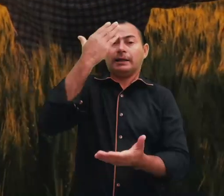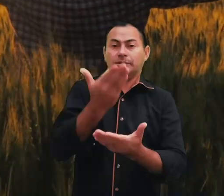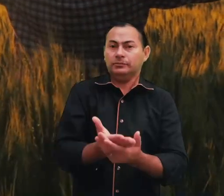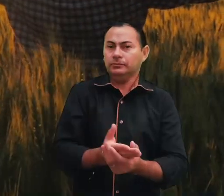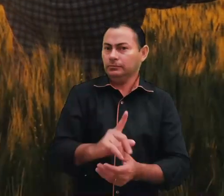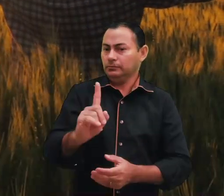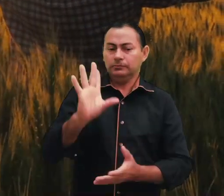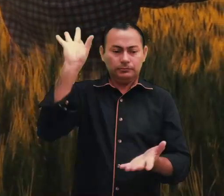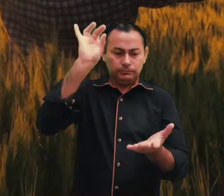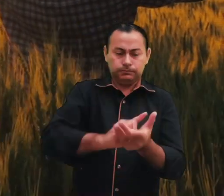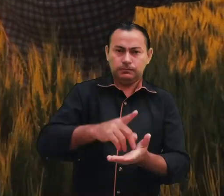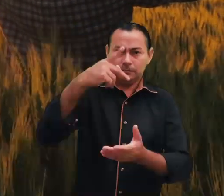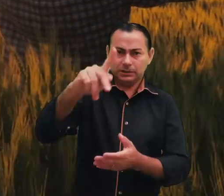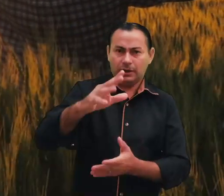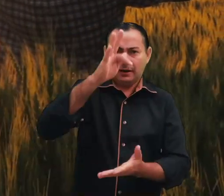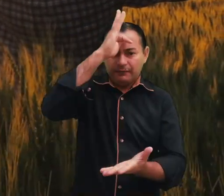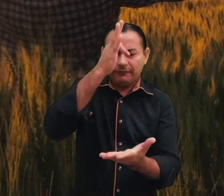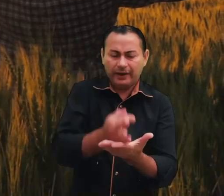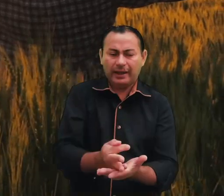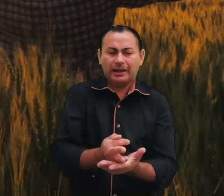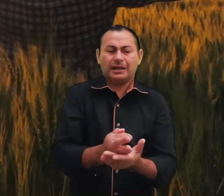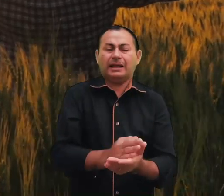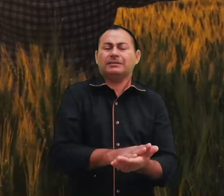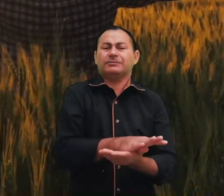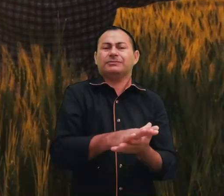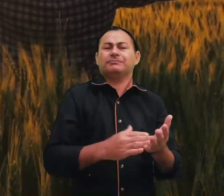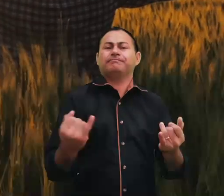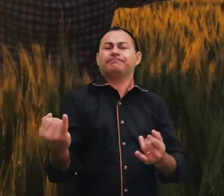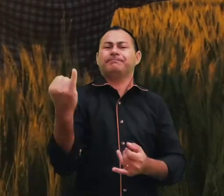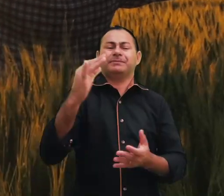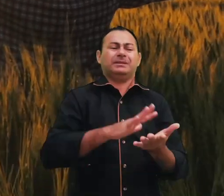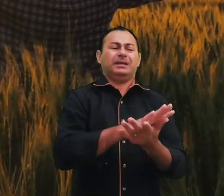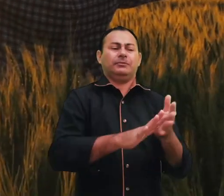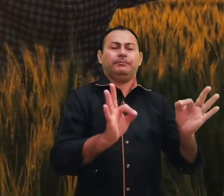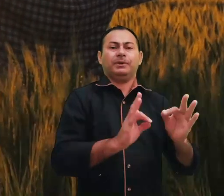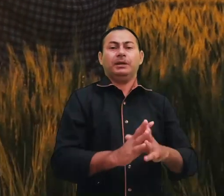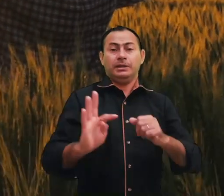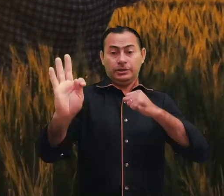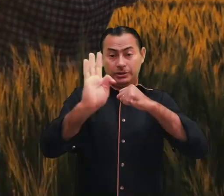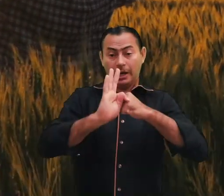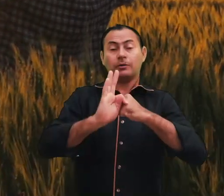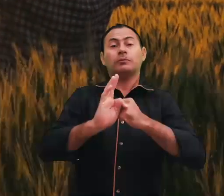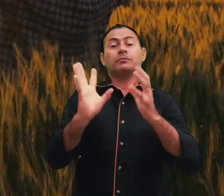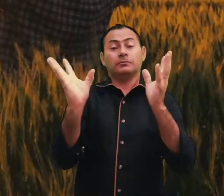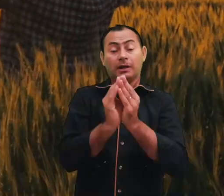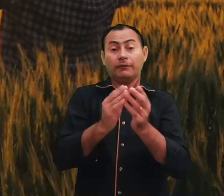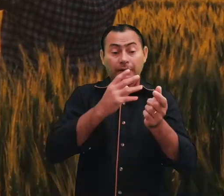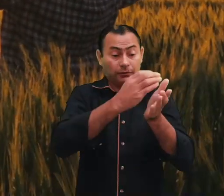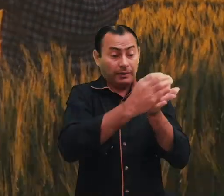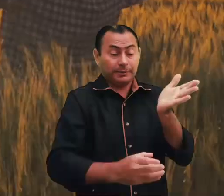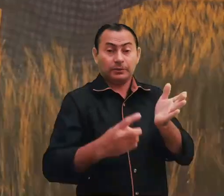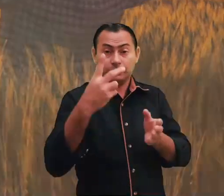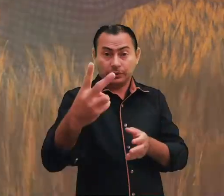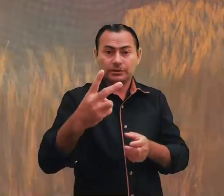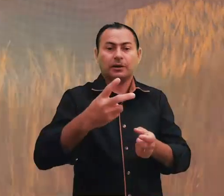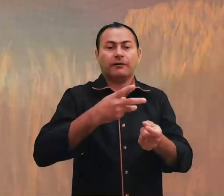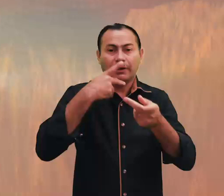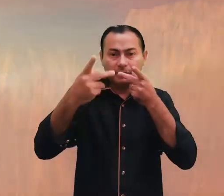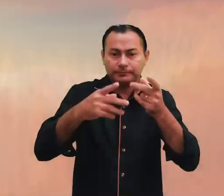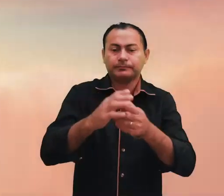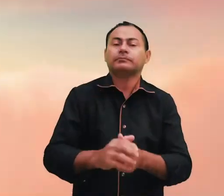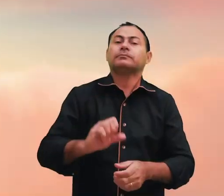você não validar sua fé, então ela é morta. Tiago conclui o capítulo 2 com as seguintes